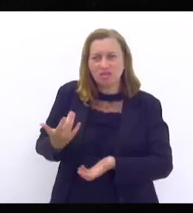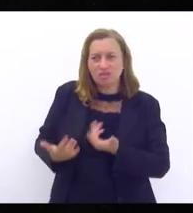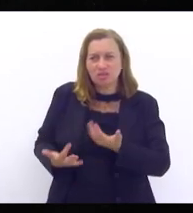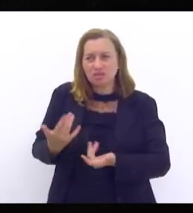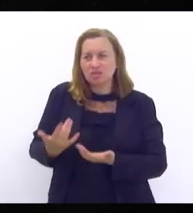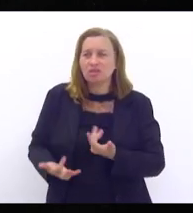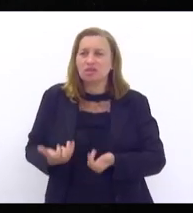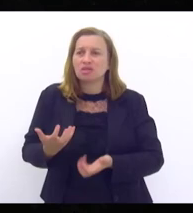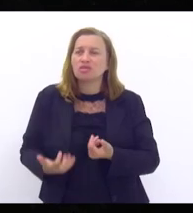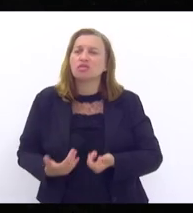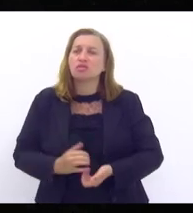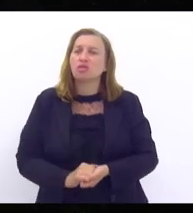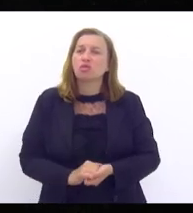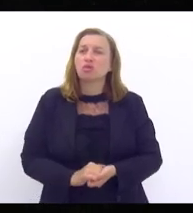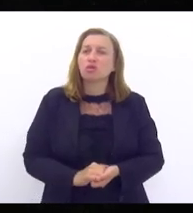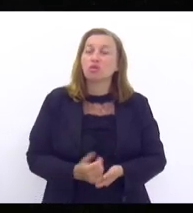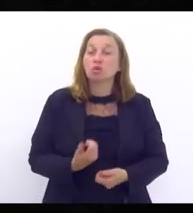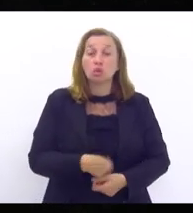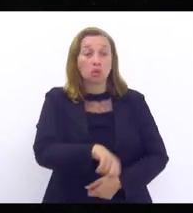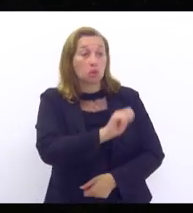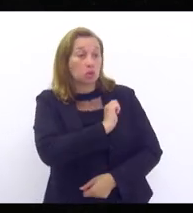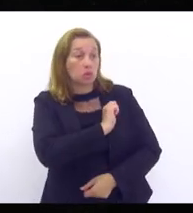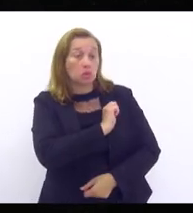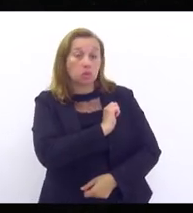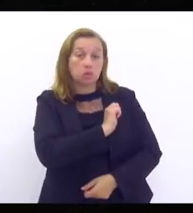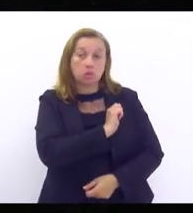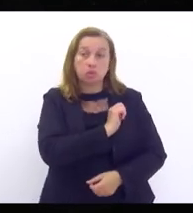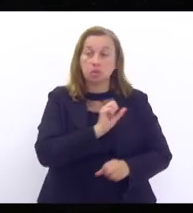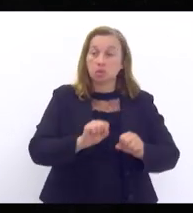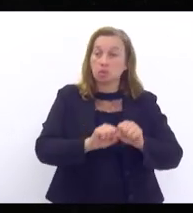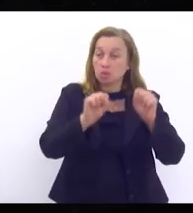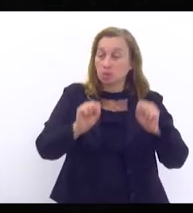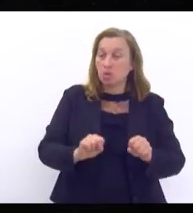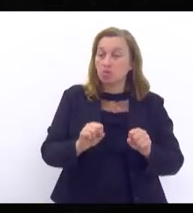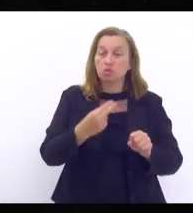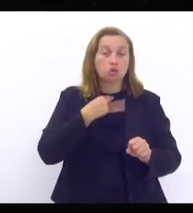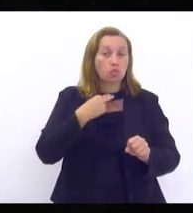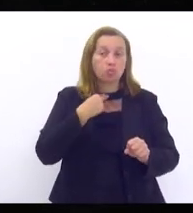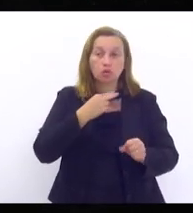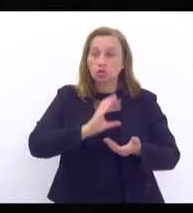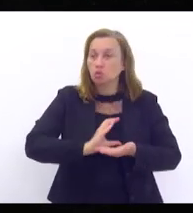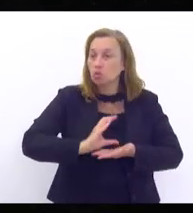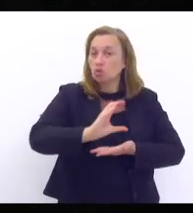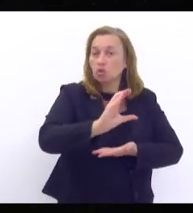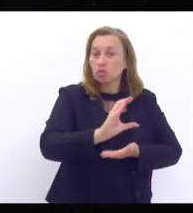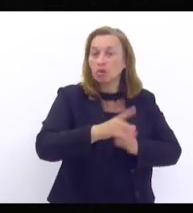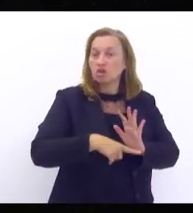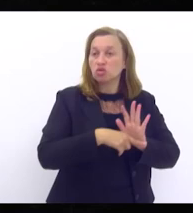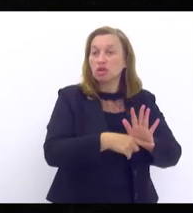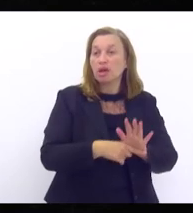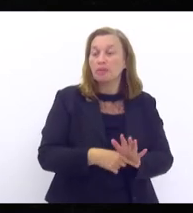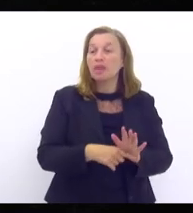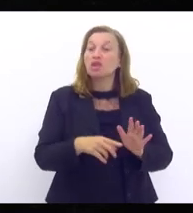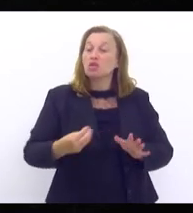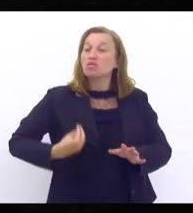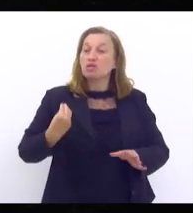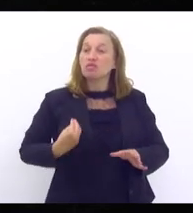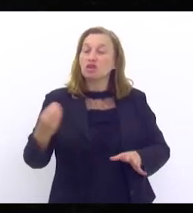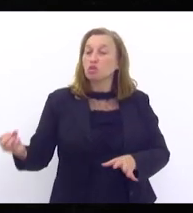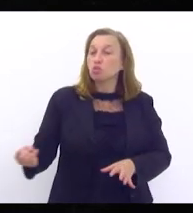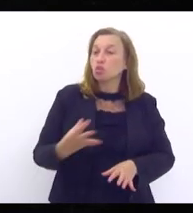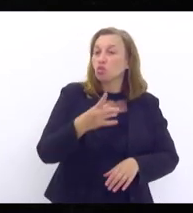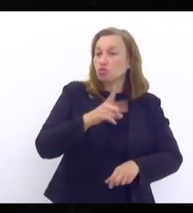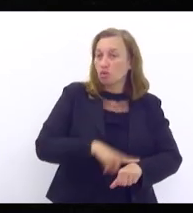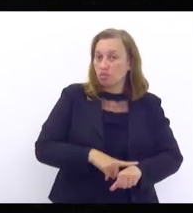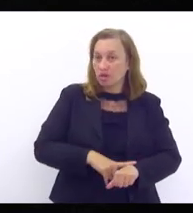do regime de recuperação fiscal, não houve possibilidade de aportar recursos para recuperá-lo. Nós estamos vivendo um novo